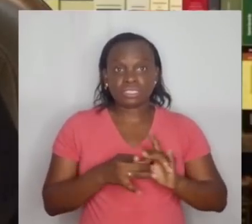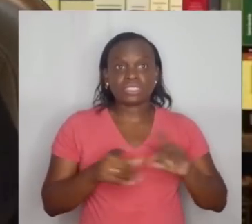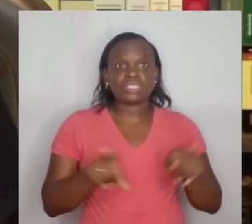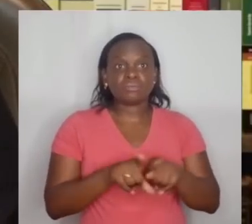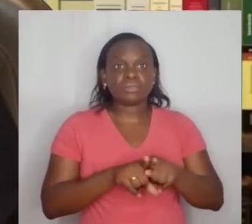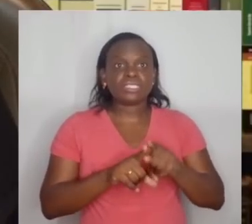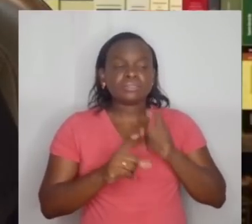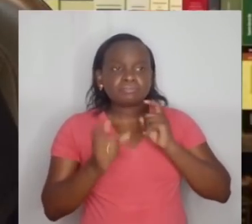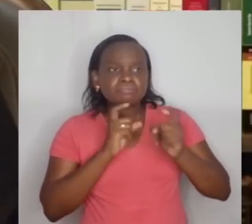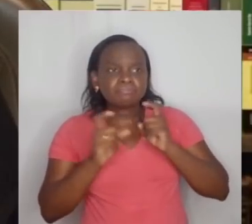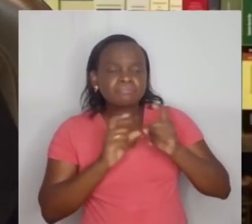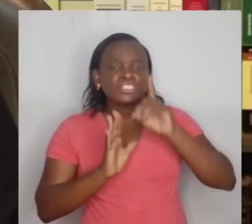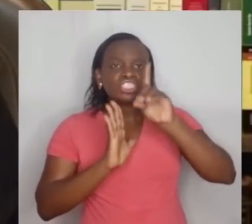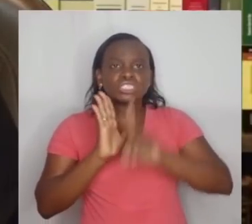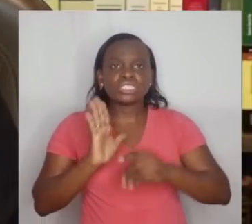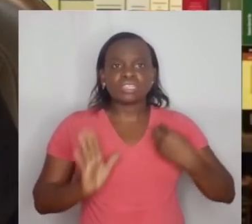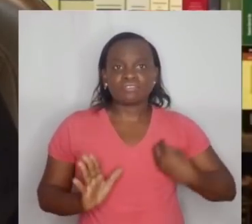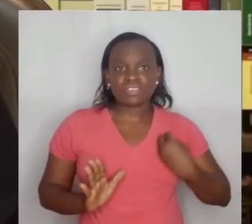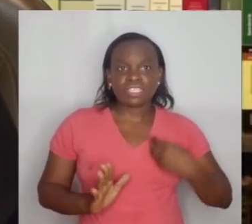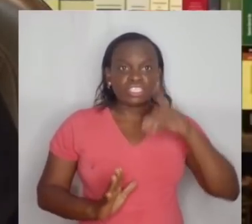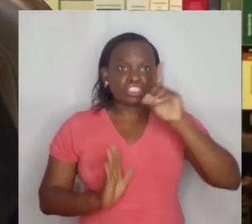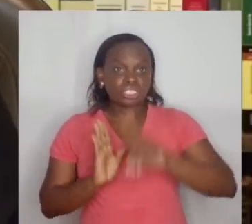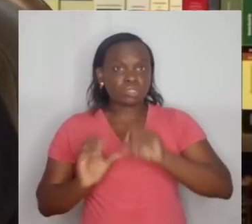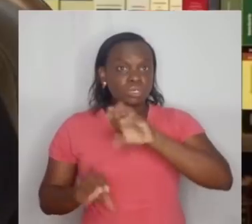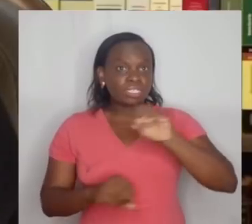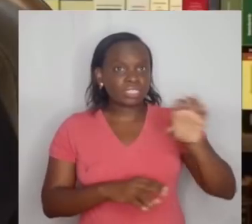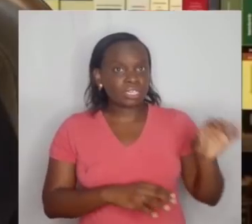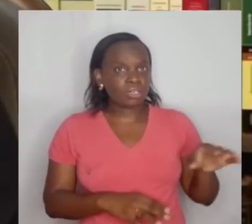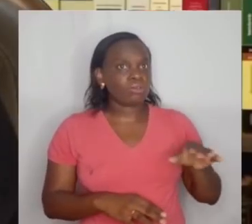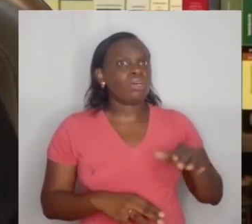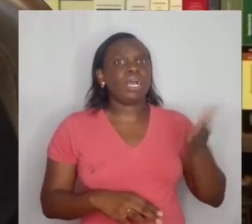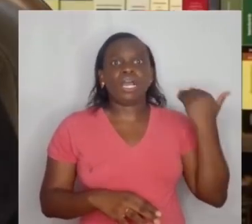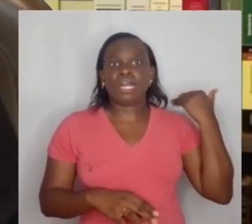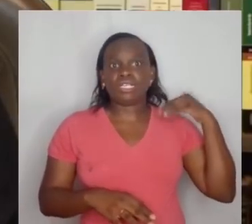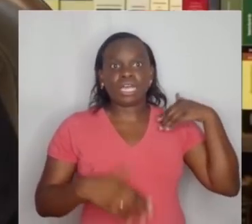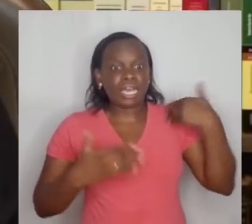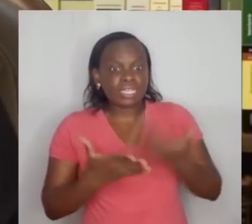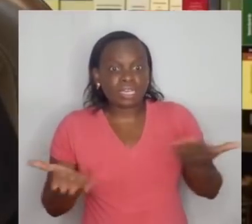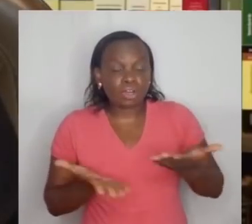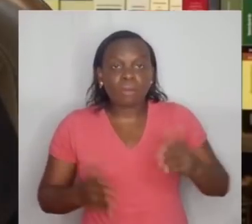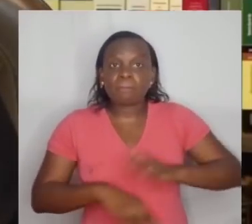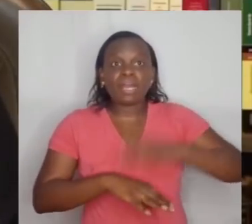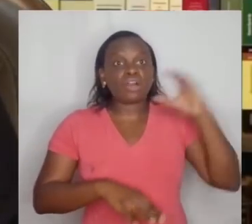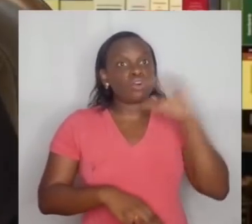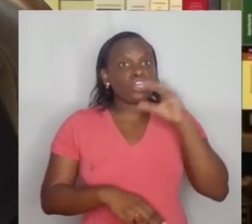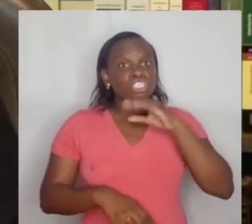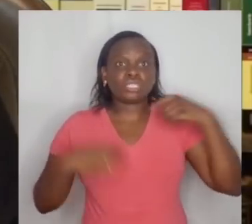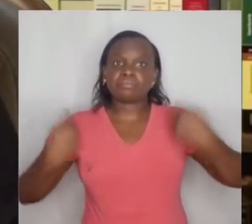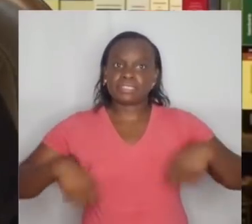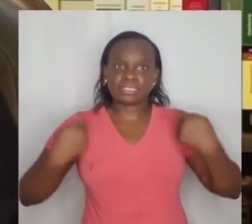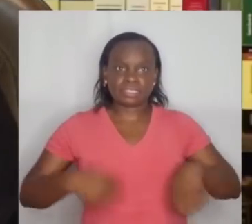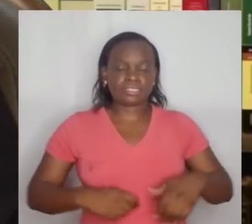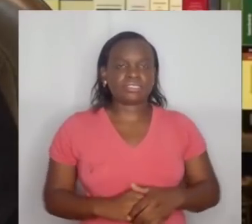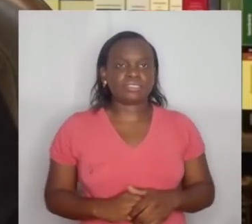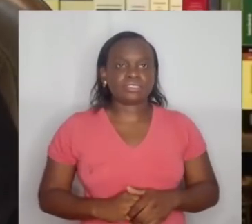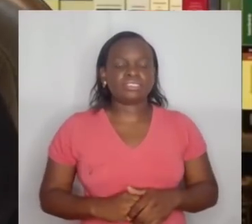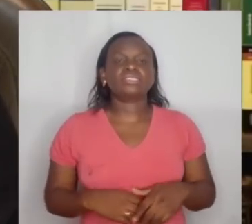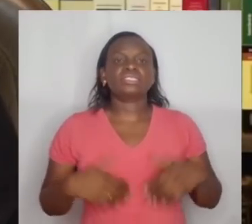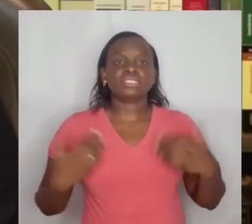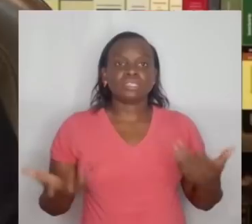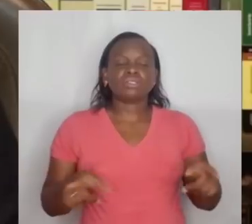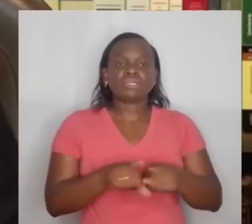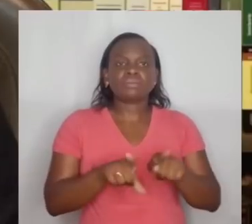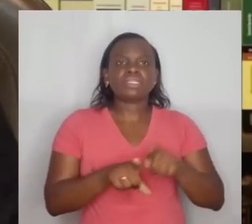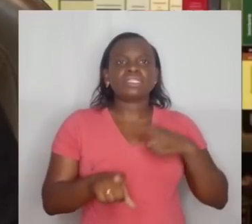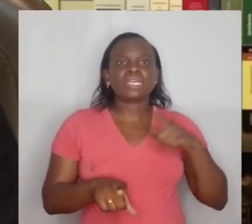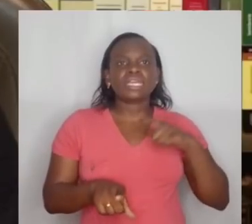contexto, discutir o direito à vida e o direito à educação nunca foi tão urgente e necessário. Paul Preciado